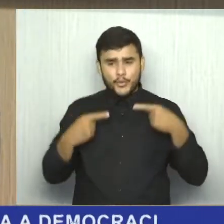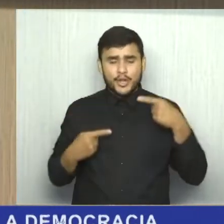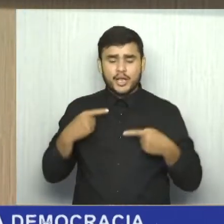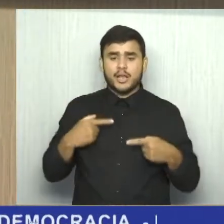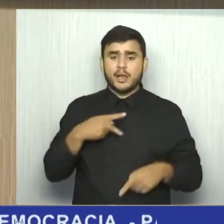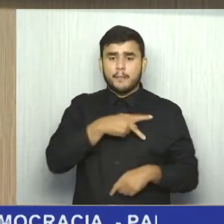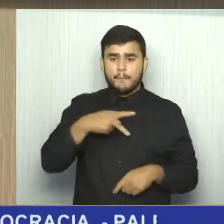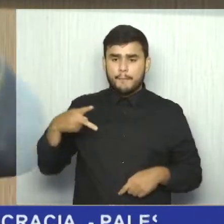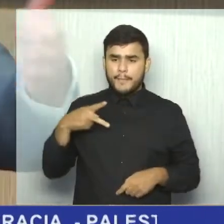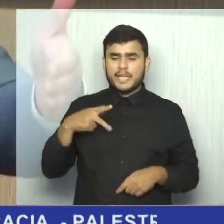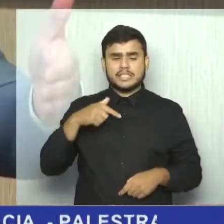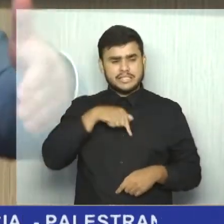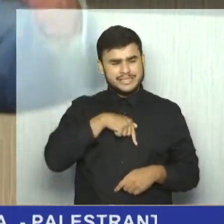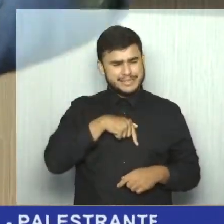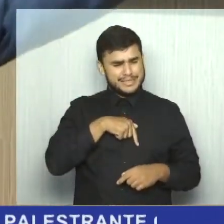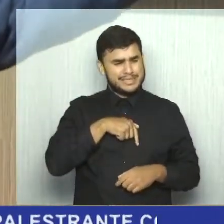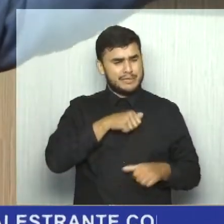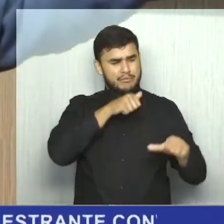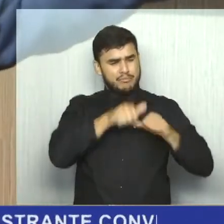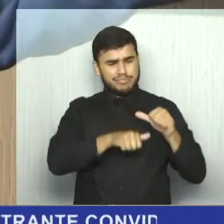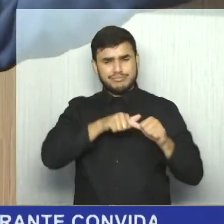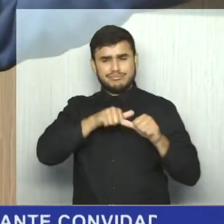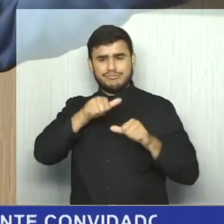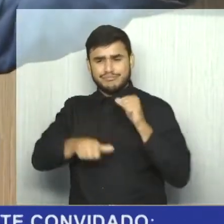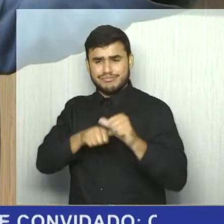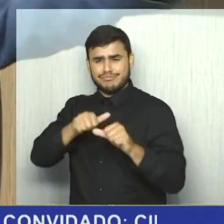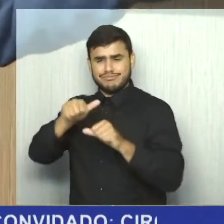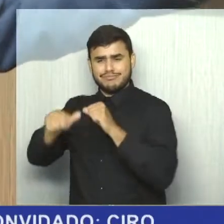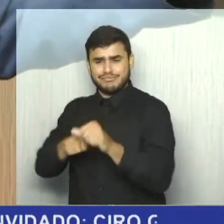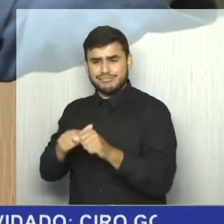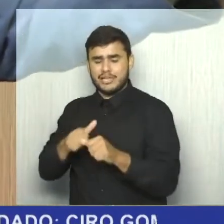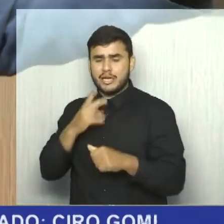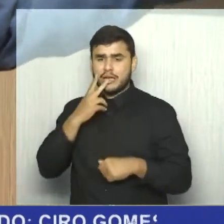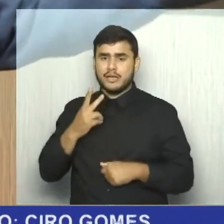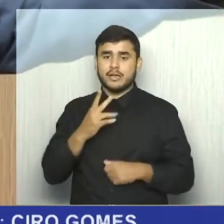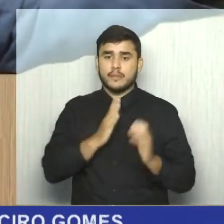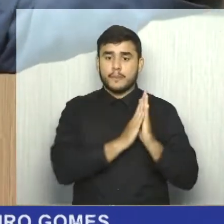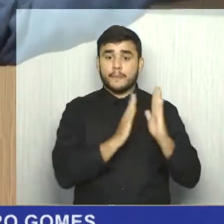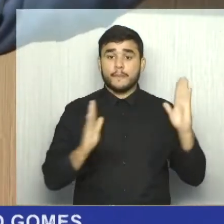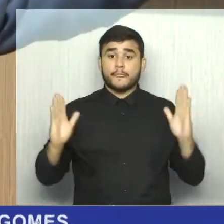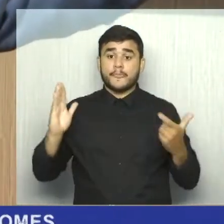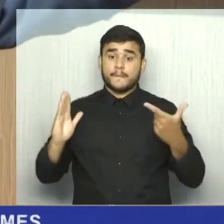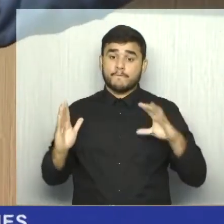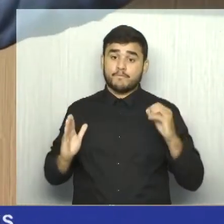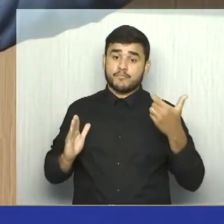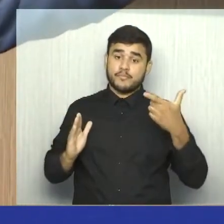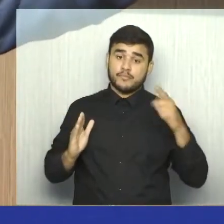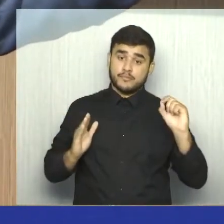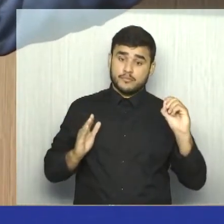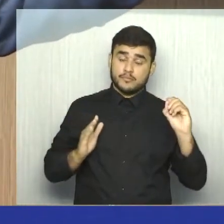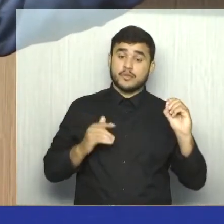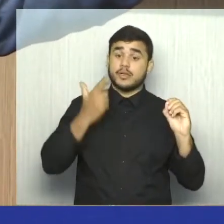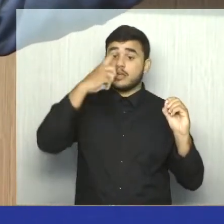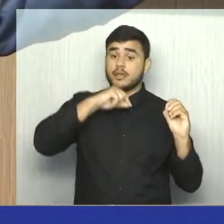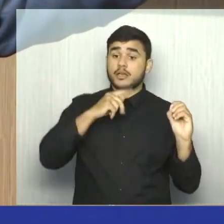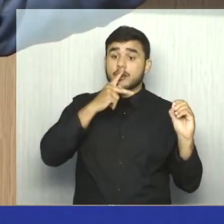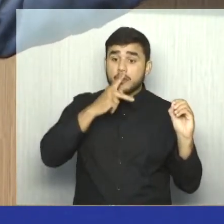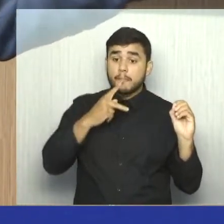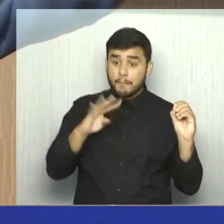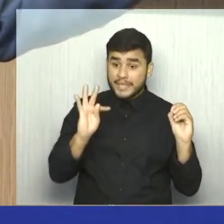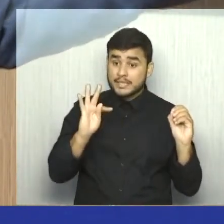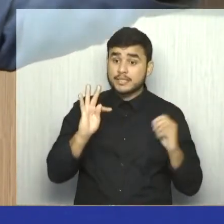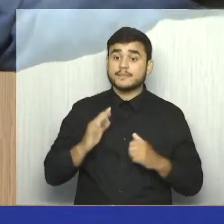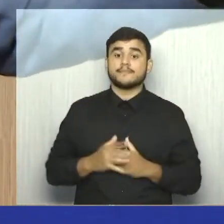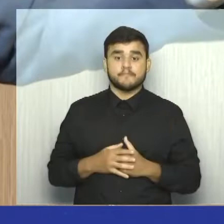essas coisas, se a gente deixar, vamos discutir isso daí. Porque entre 2010, quem estava no governo era o PT. Eu